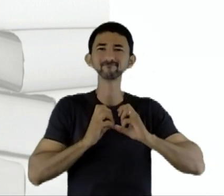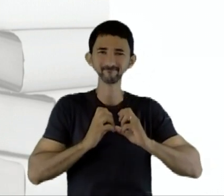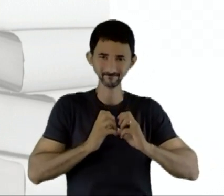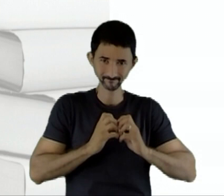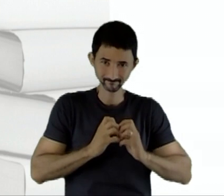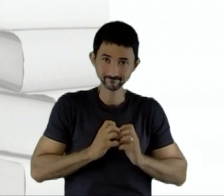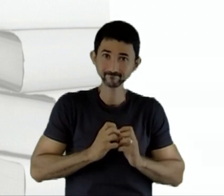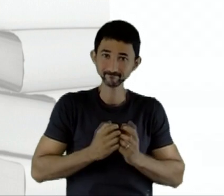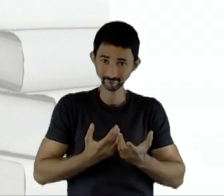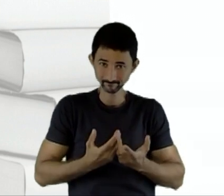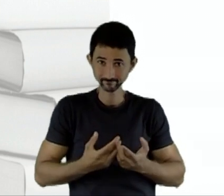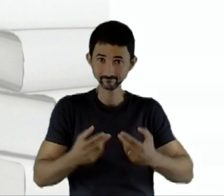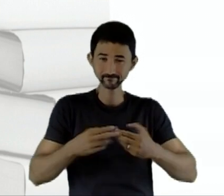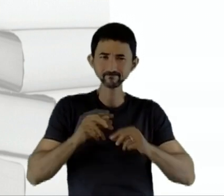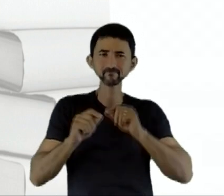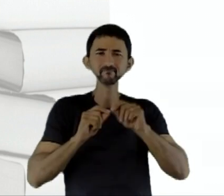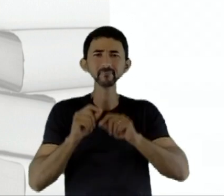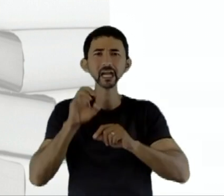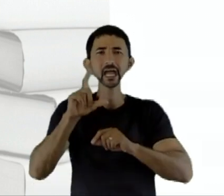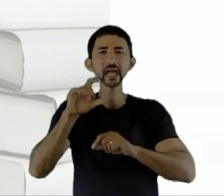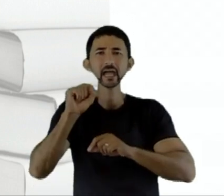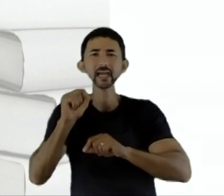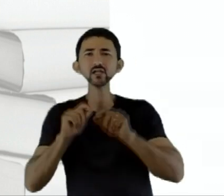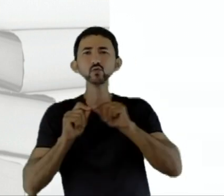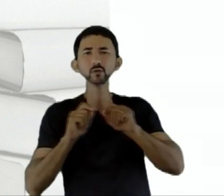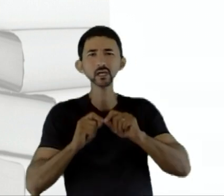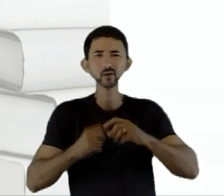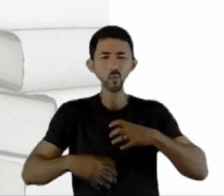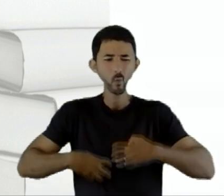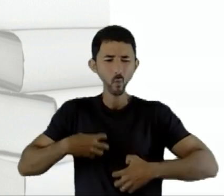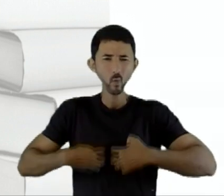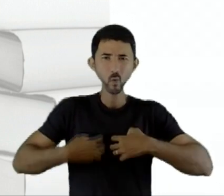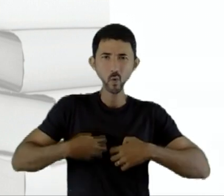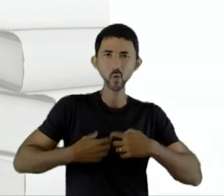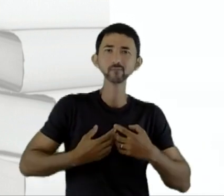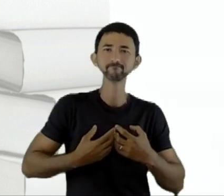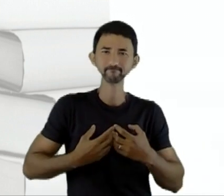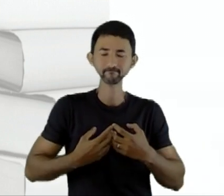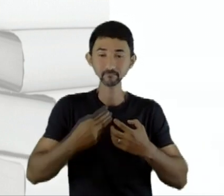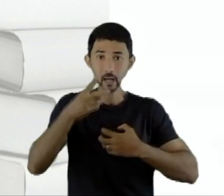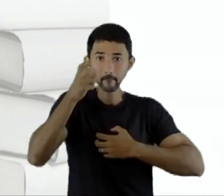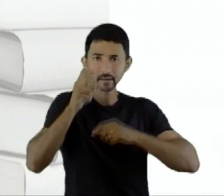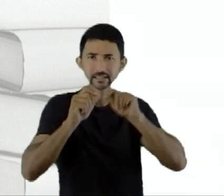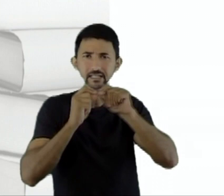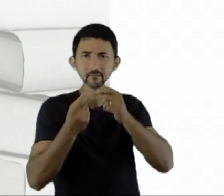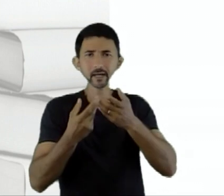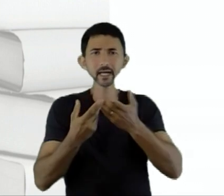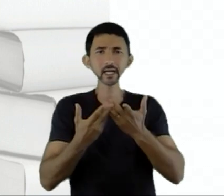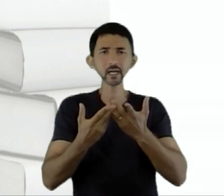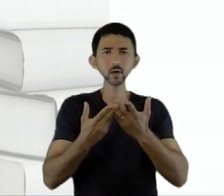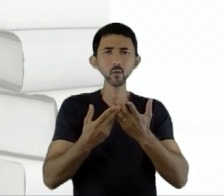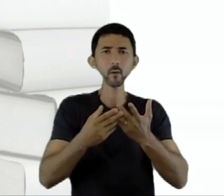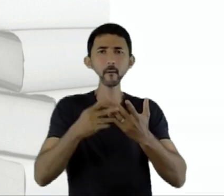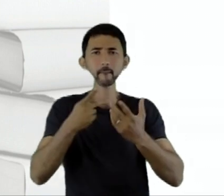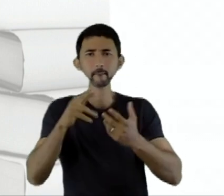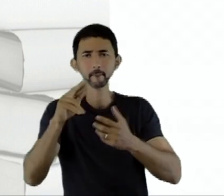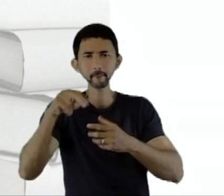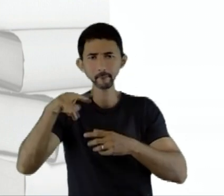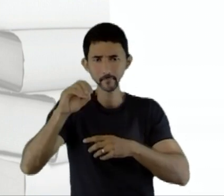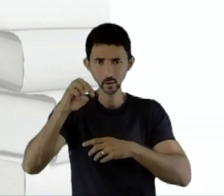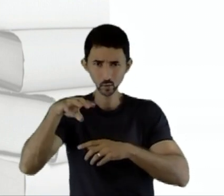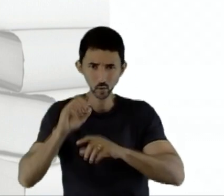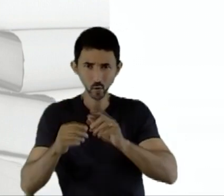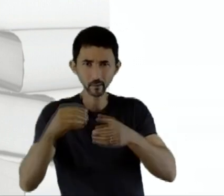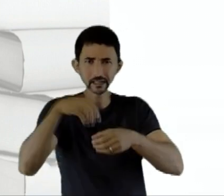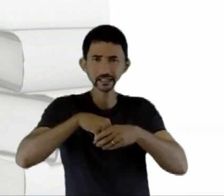E eles quem? Os agentes inflamatórios. Percebeu como os pronomes